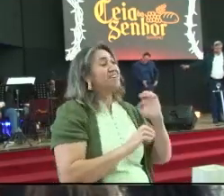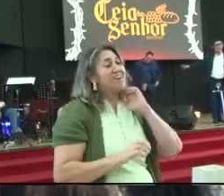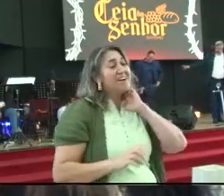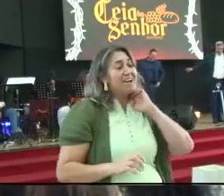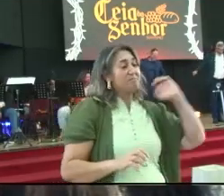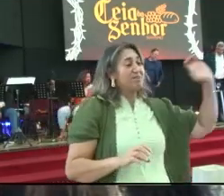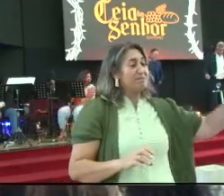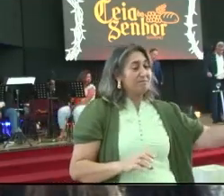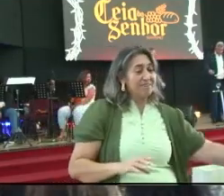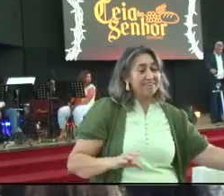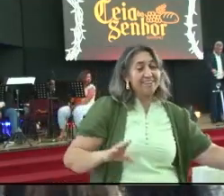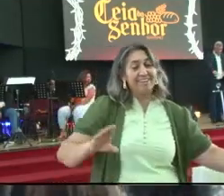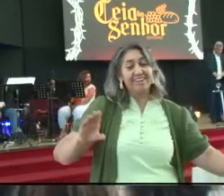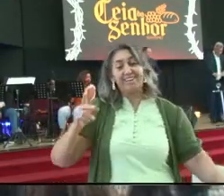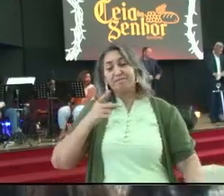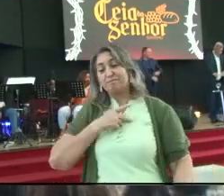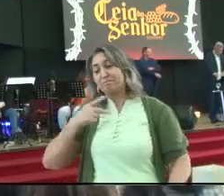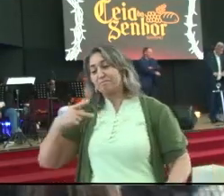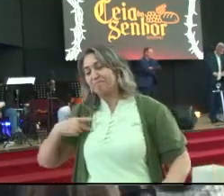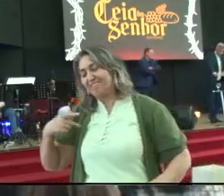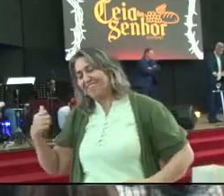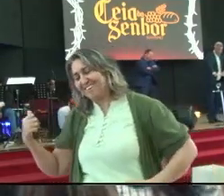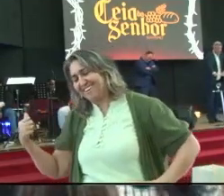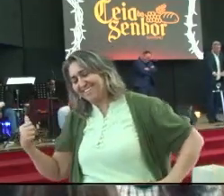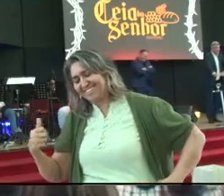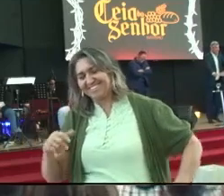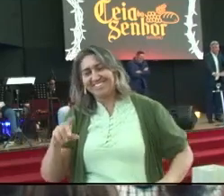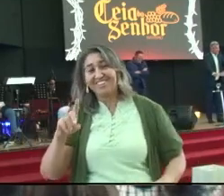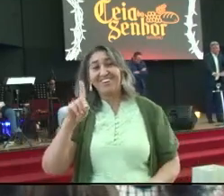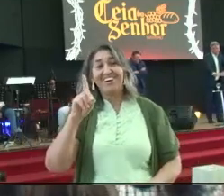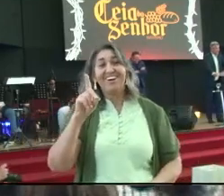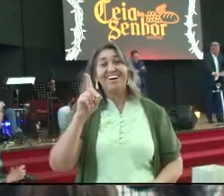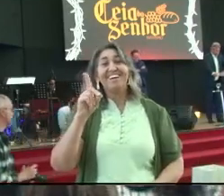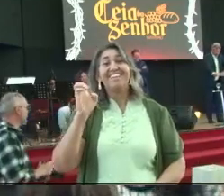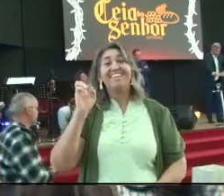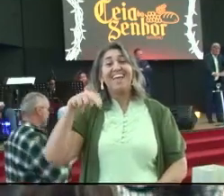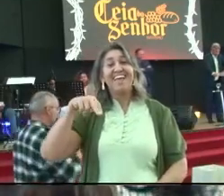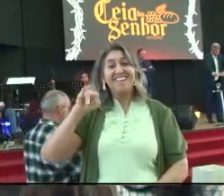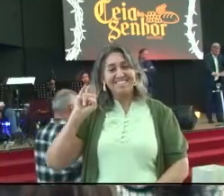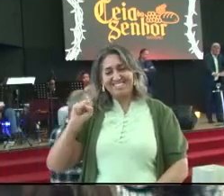Fica na direita aí que você tem mais cara de Bolsonaro.